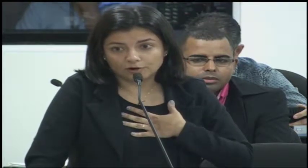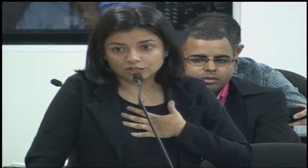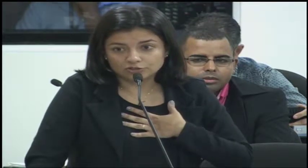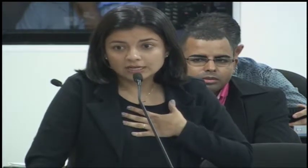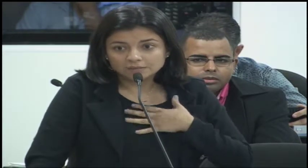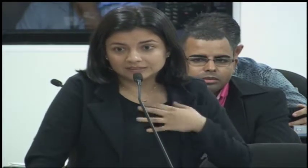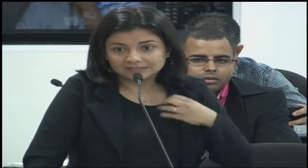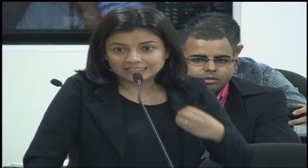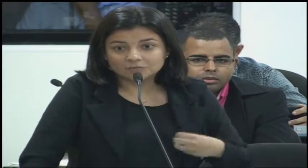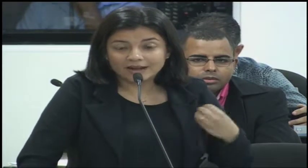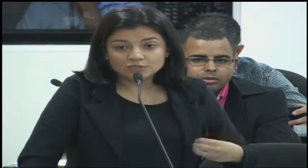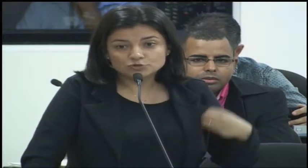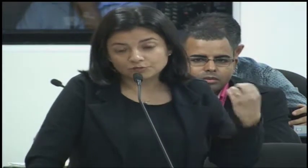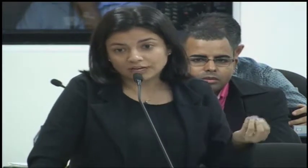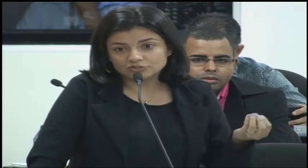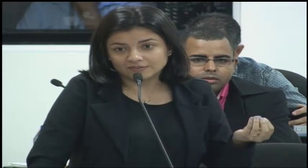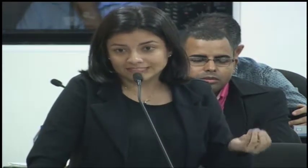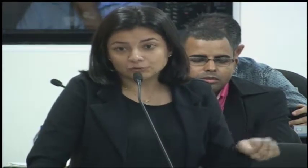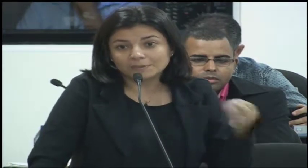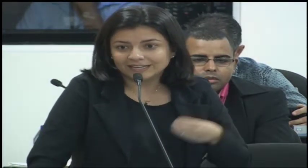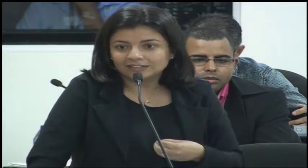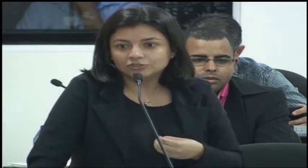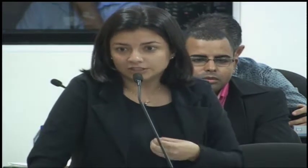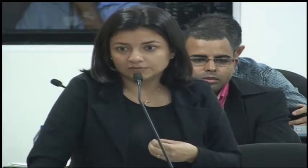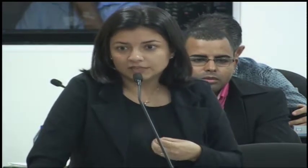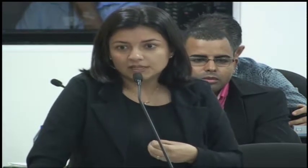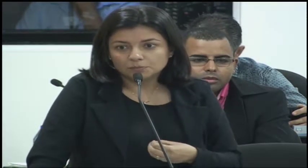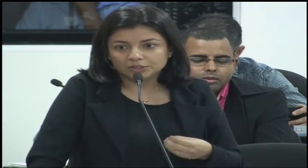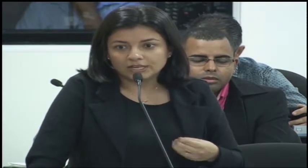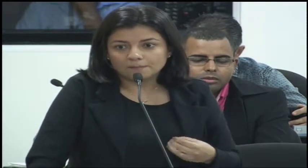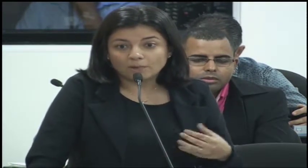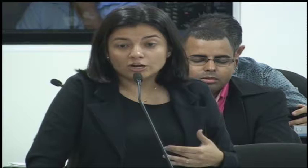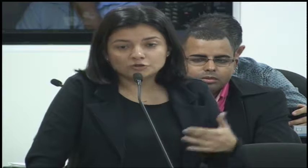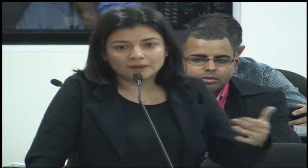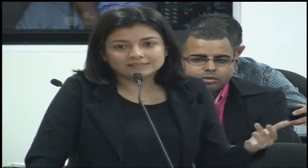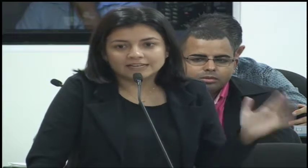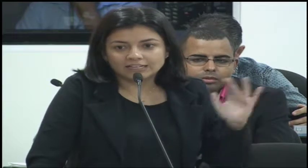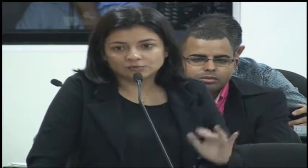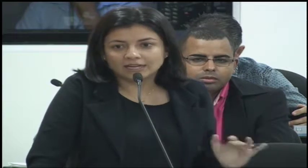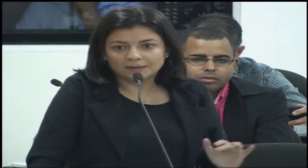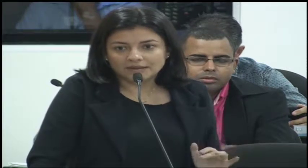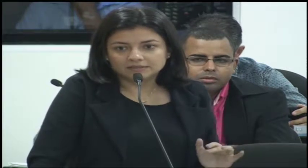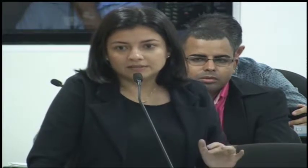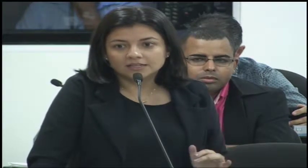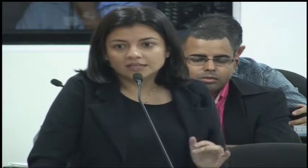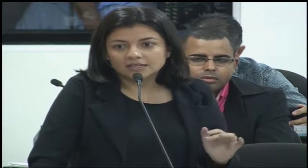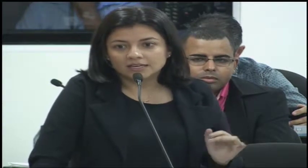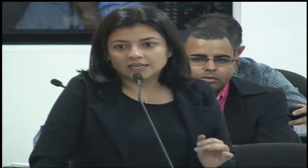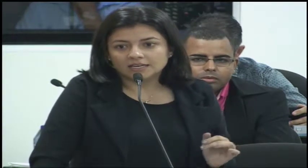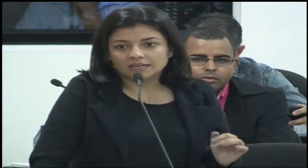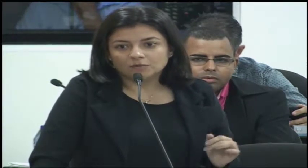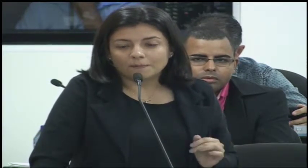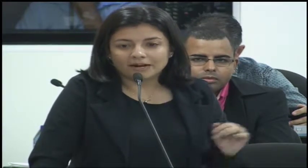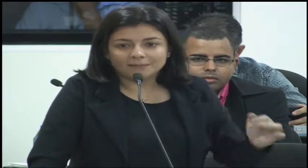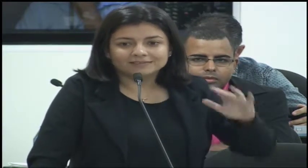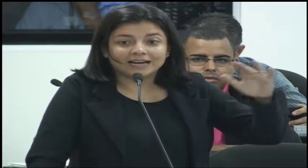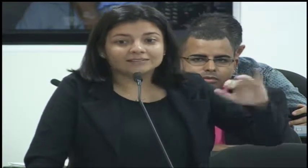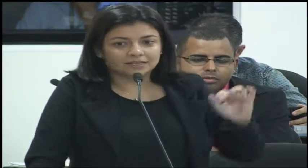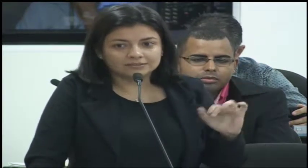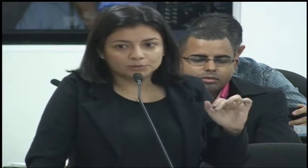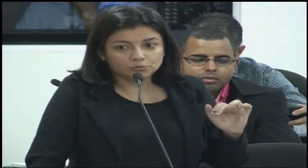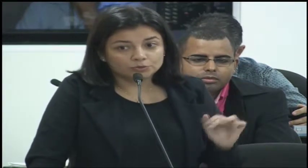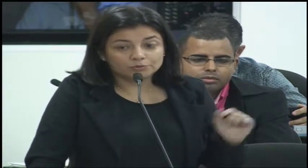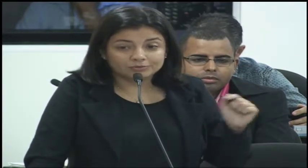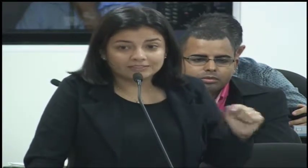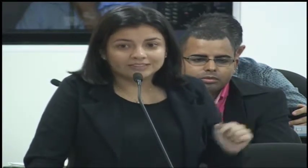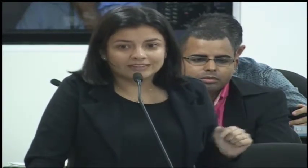muito forte, precisaria de mais justificativa até do que uma negativa, porque pode passar equivocadamente que o parlamentar está